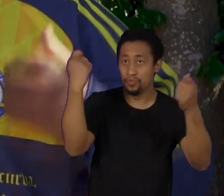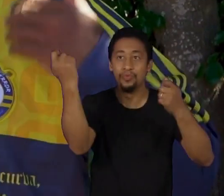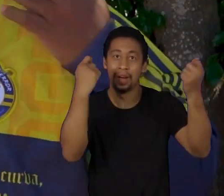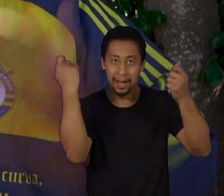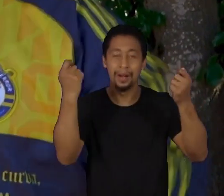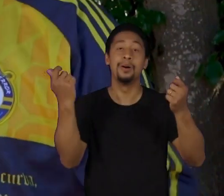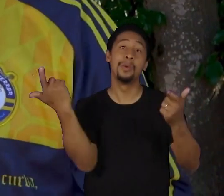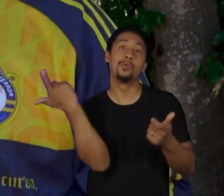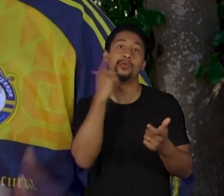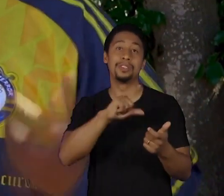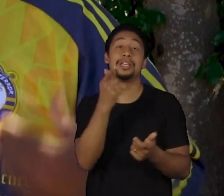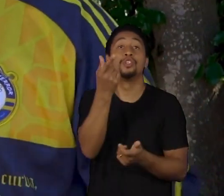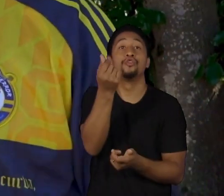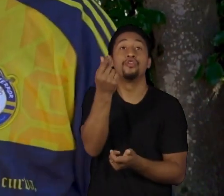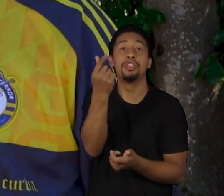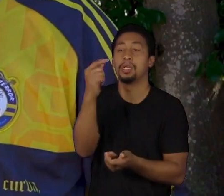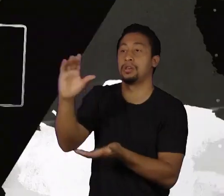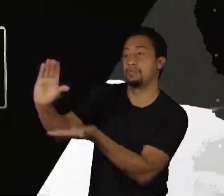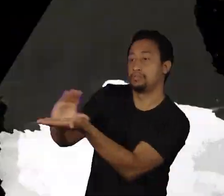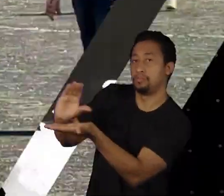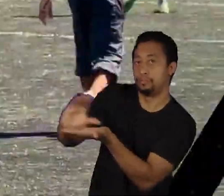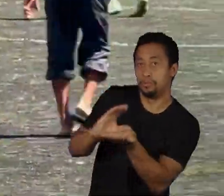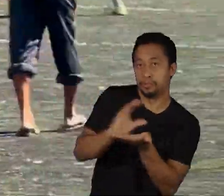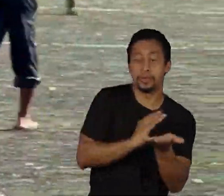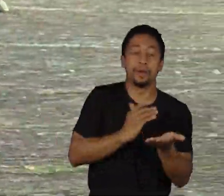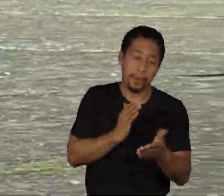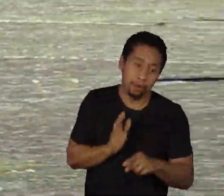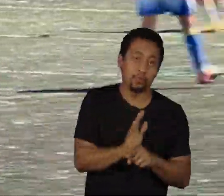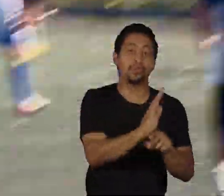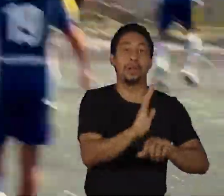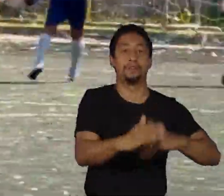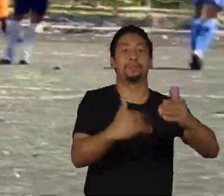para poder investir no nosso próprio clube.